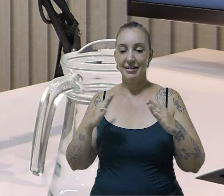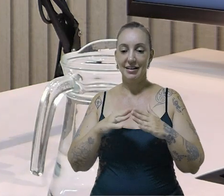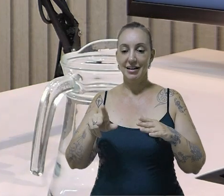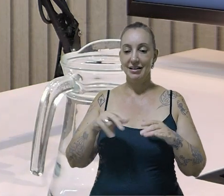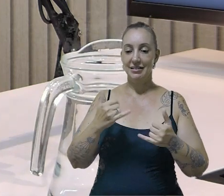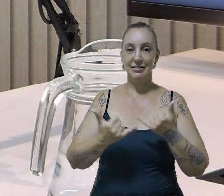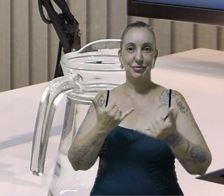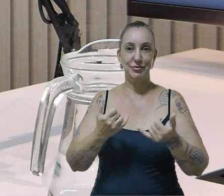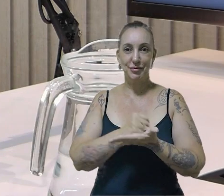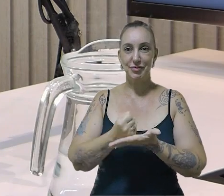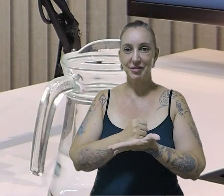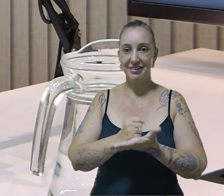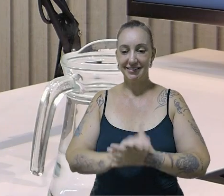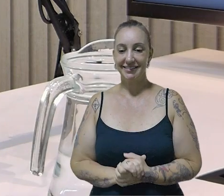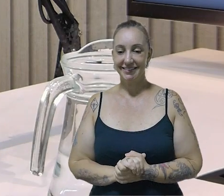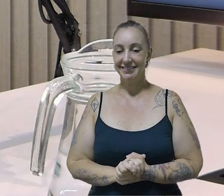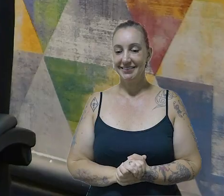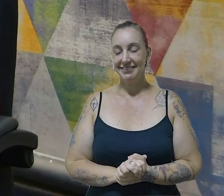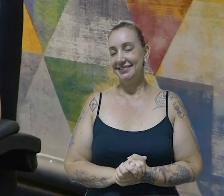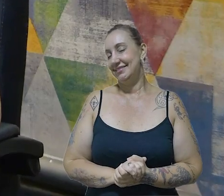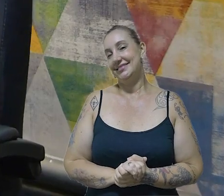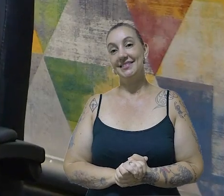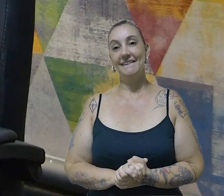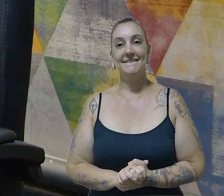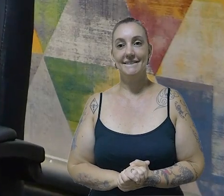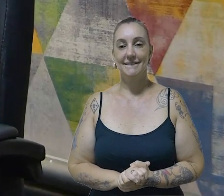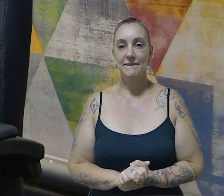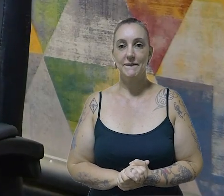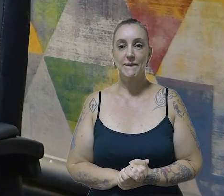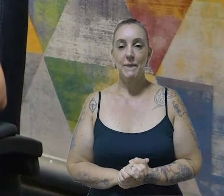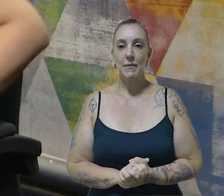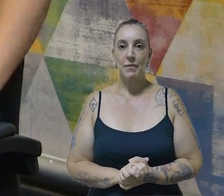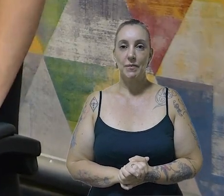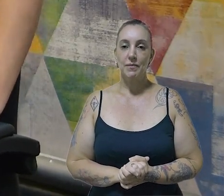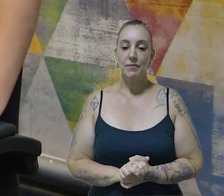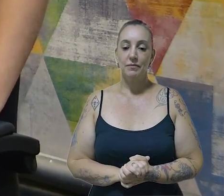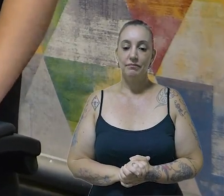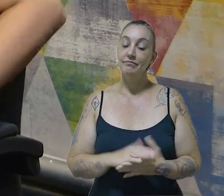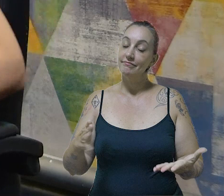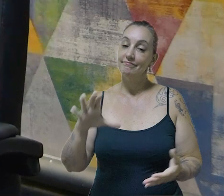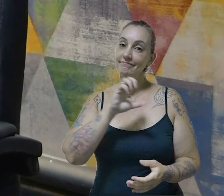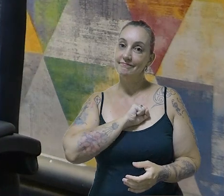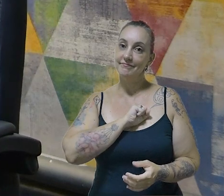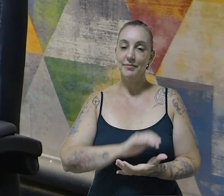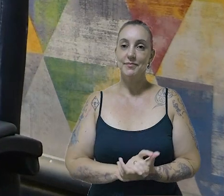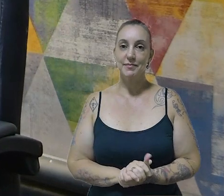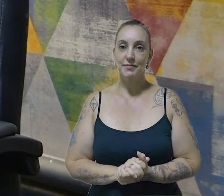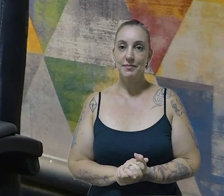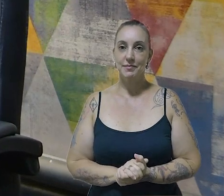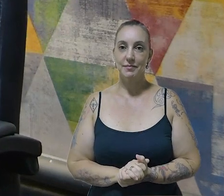meu irmão jogando isso de resto não não dá ai Gabi Amei